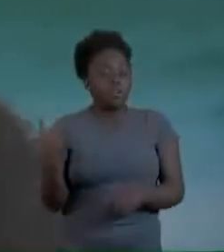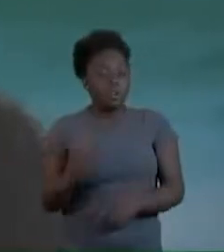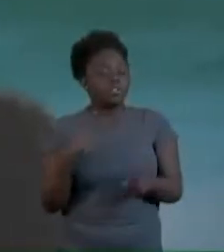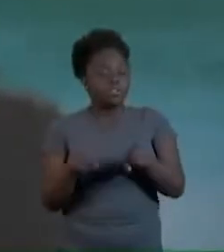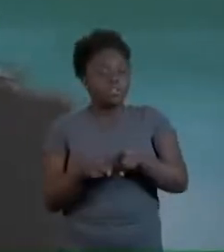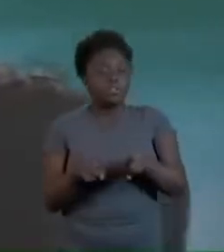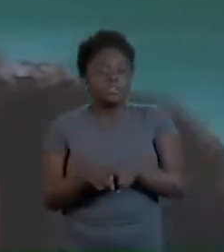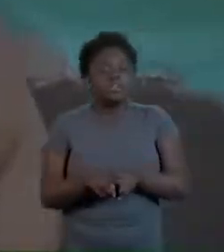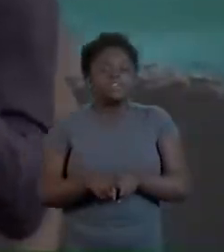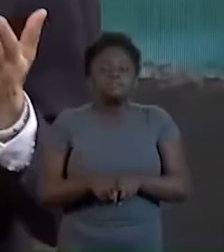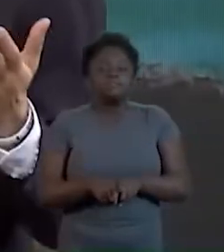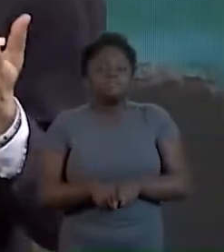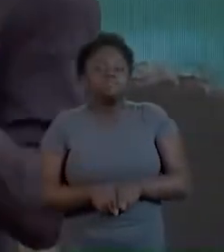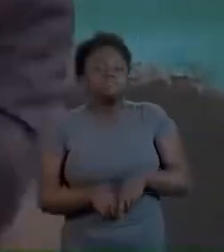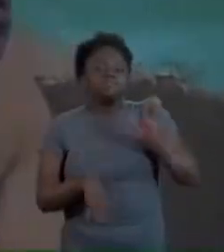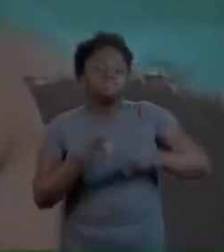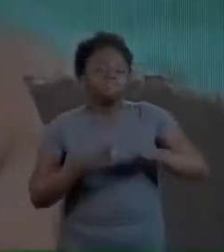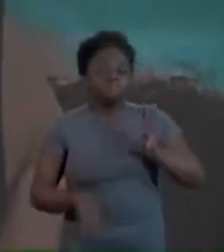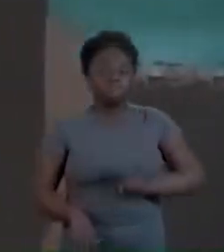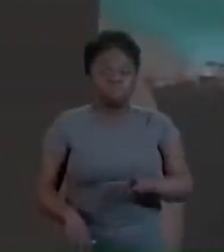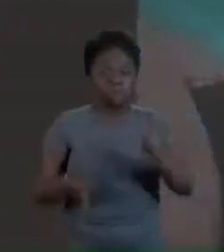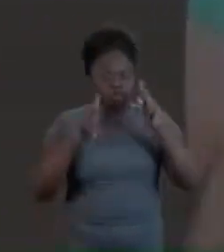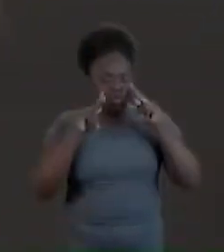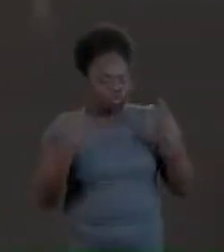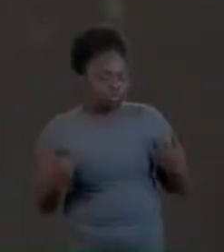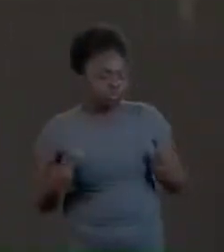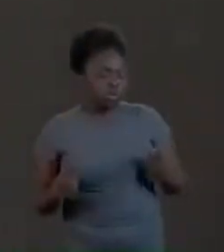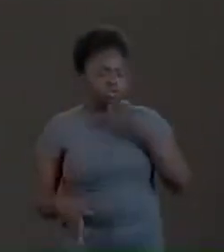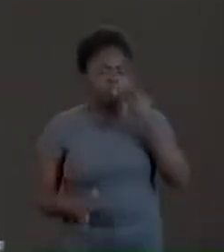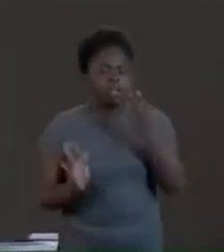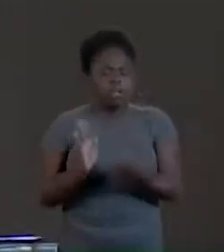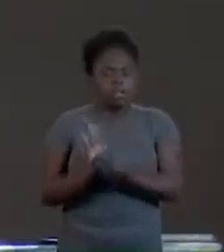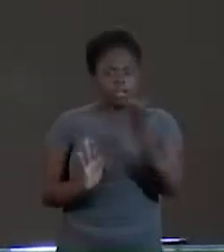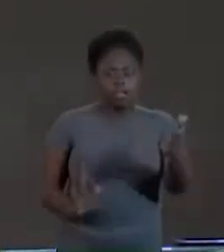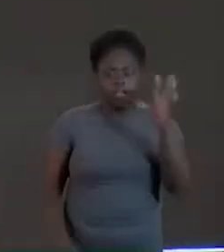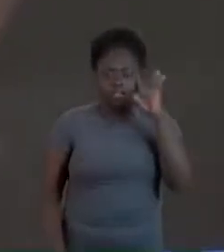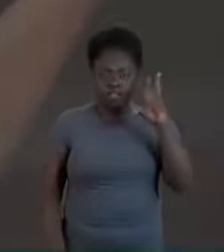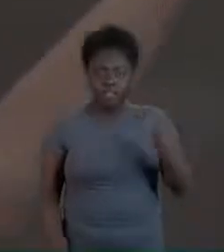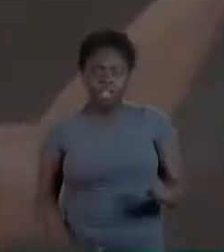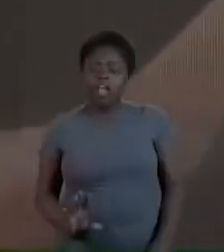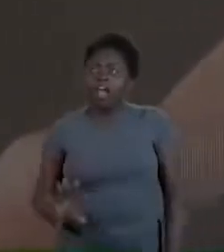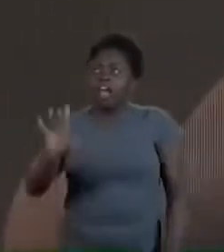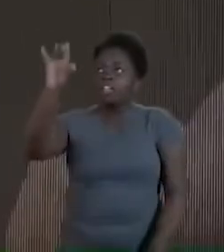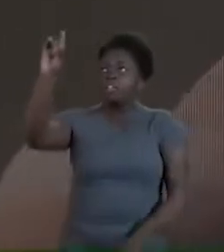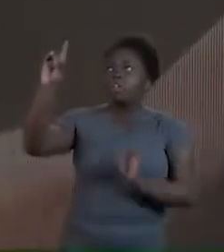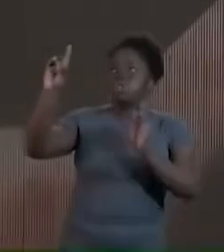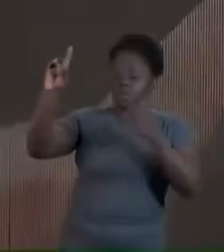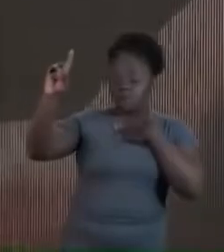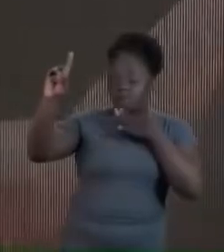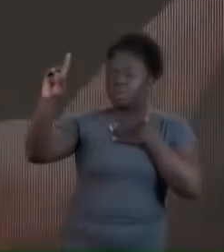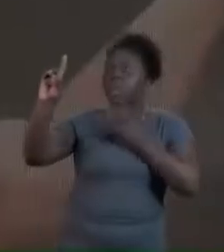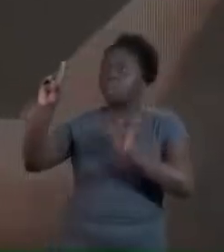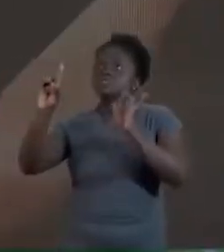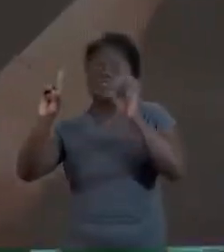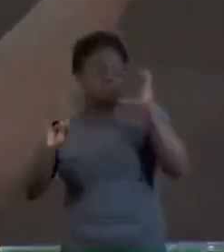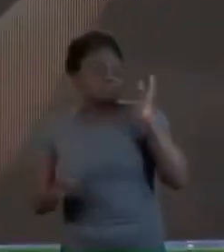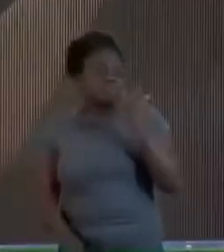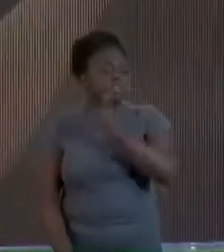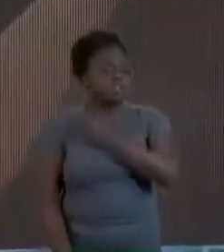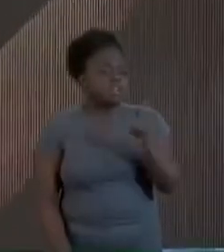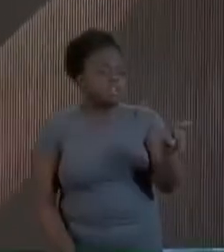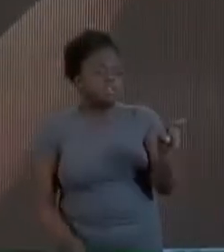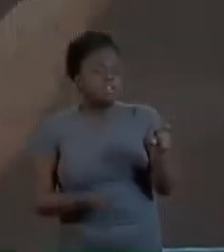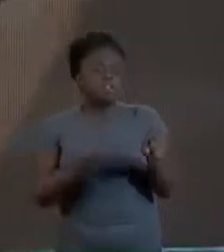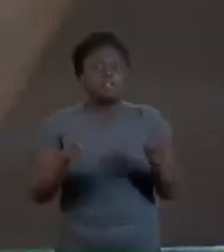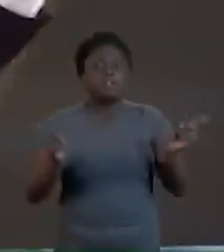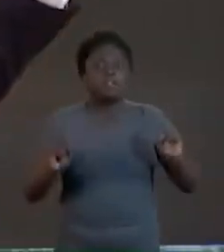também muito individualizados nessa questão do evangelho. A gente acha assim que Deus veio só para aquele CPF, Deus quer salvar aquele RG.